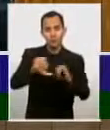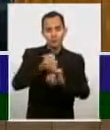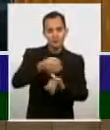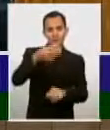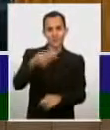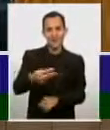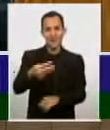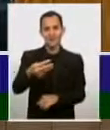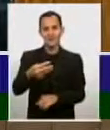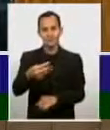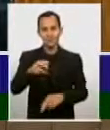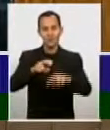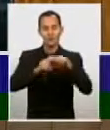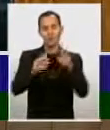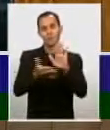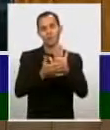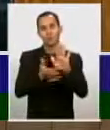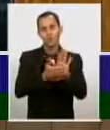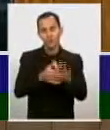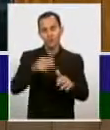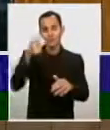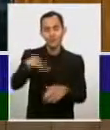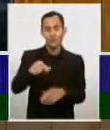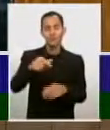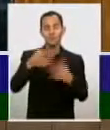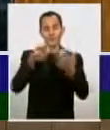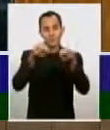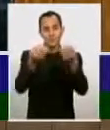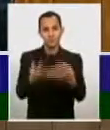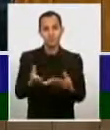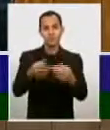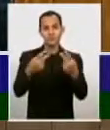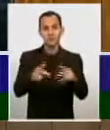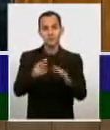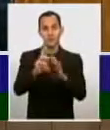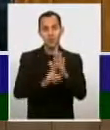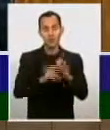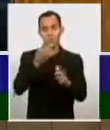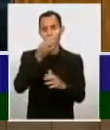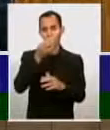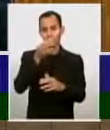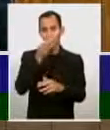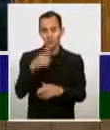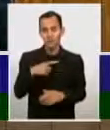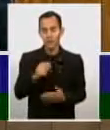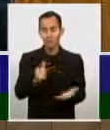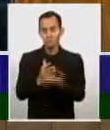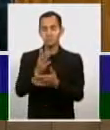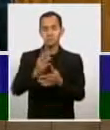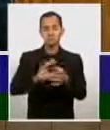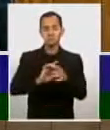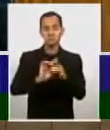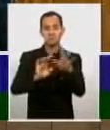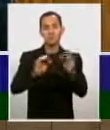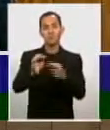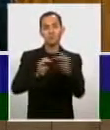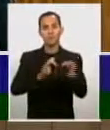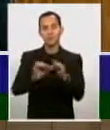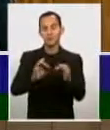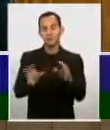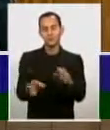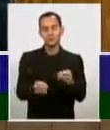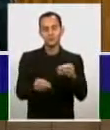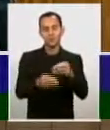com a redação proposta. Voto em face do exposto deste relator, opina pela tramitação do projeto com a emenda redacional